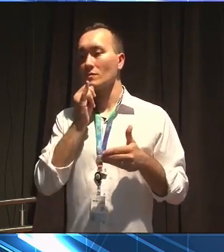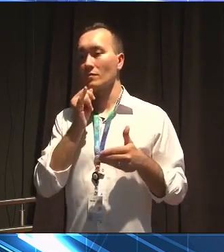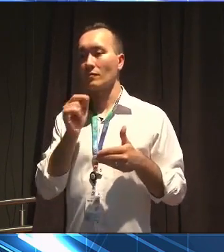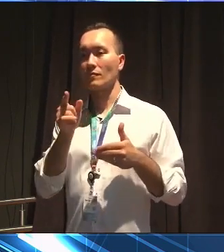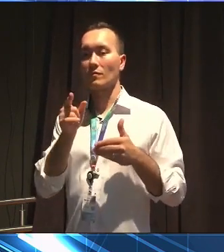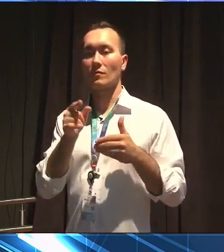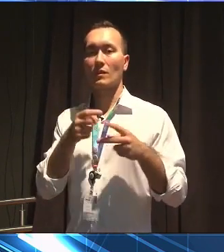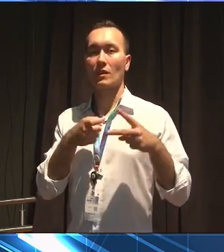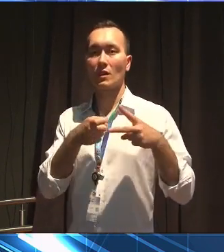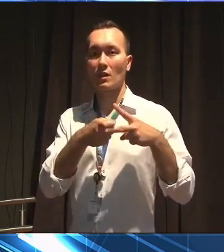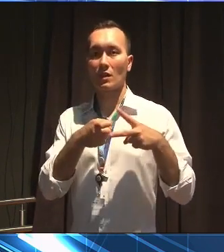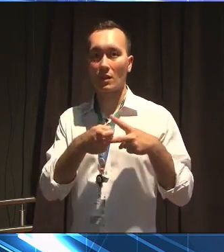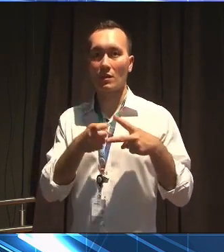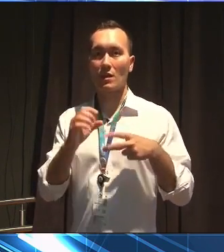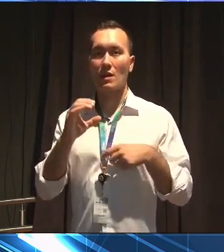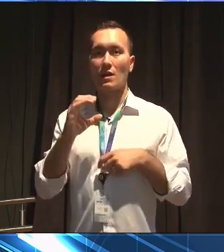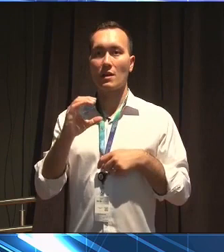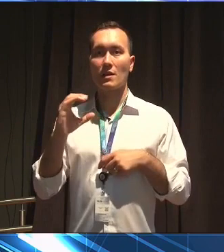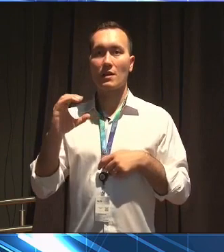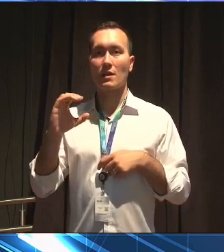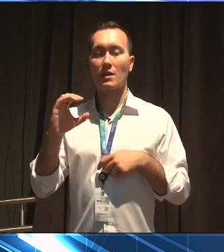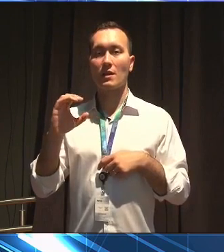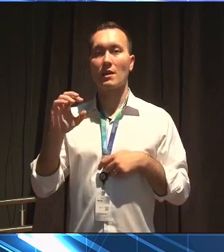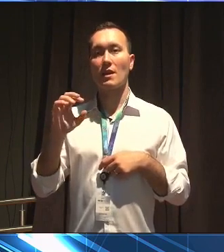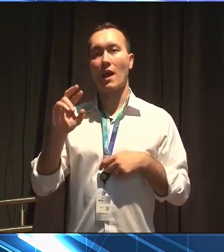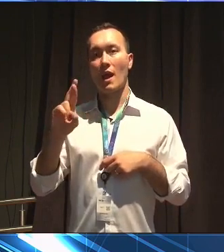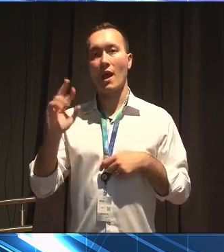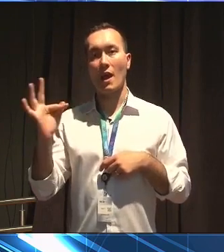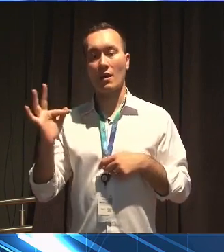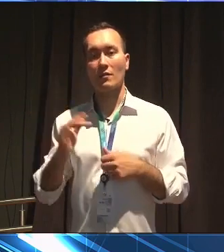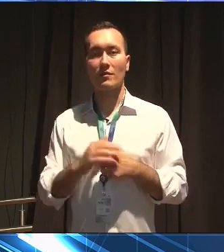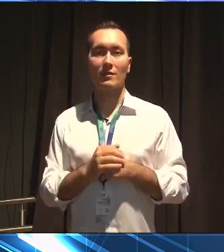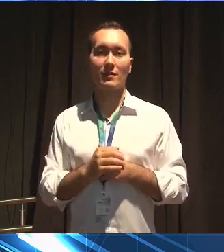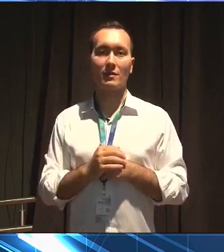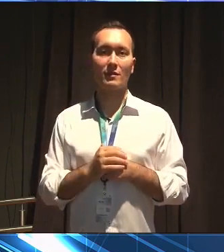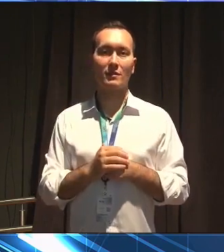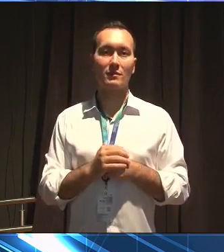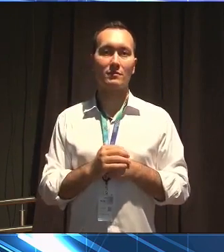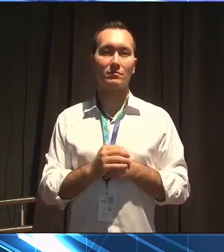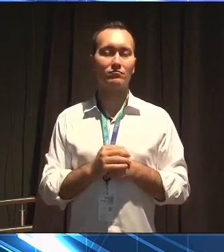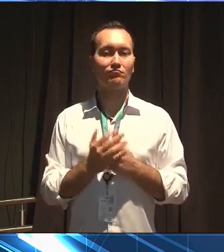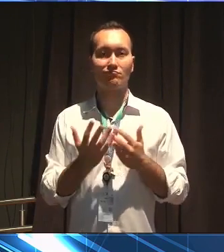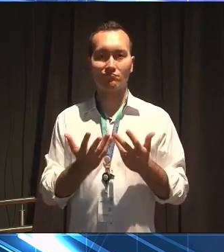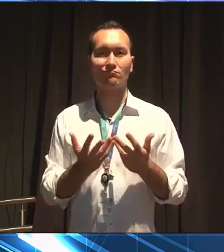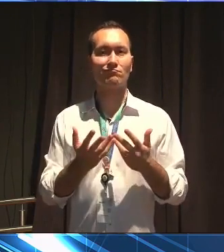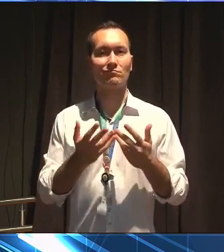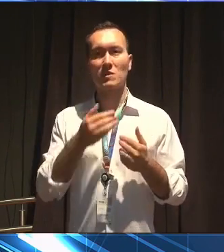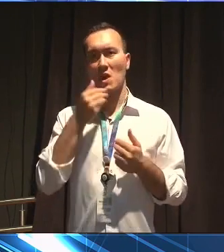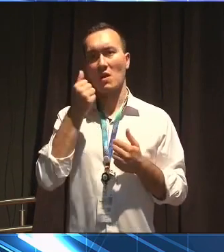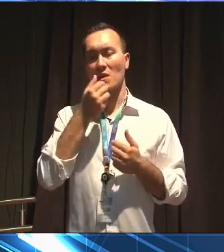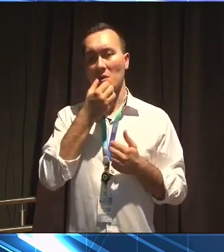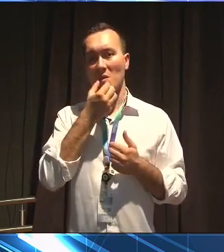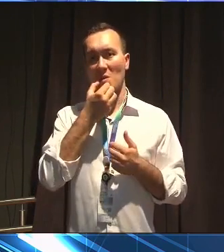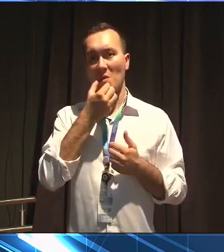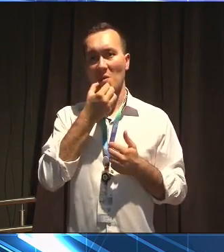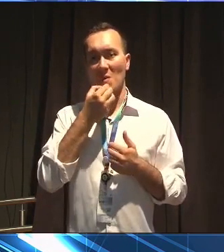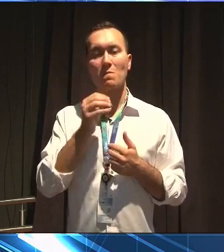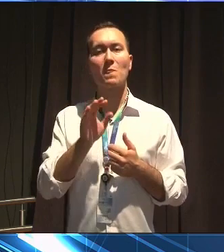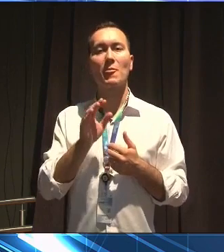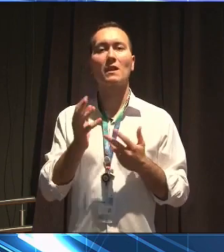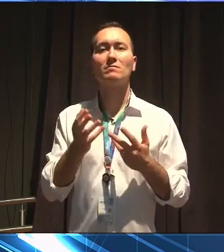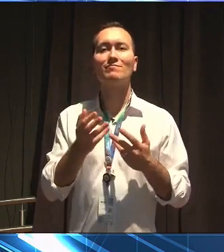CSS, CSRF. Eu estou trazendo toda essa complexidade. Qual que é o benefício disso, de trazer essa complexidade? O JWT é um